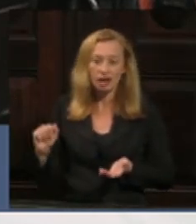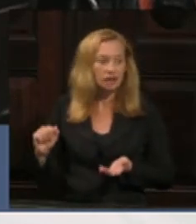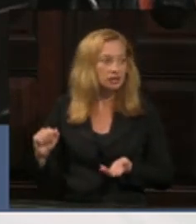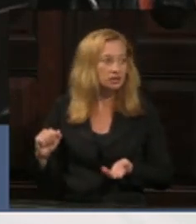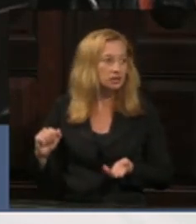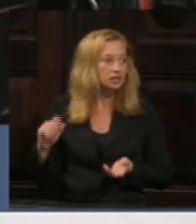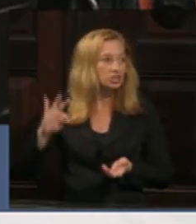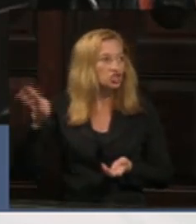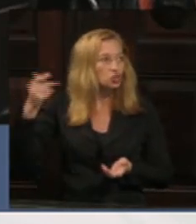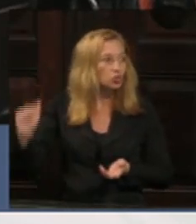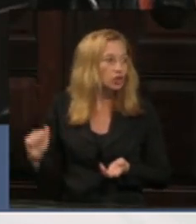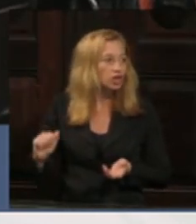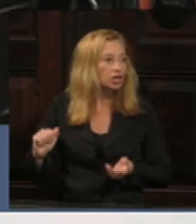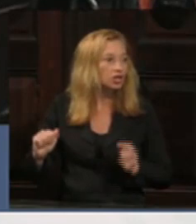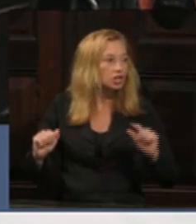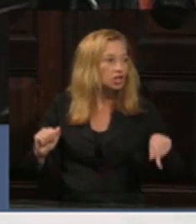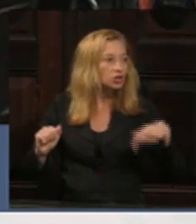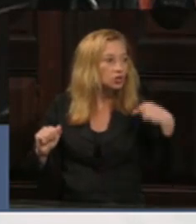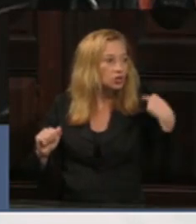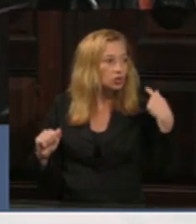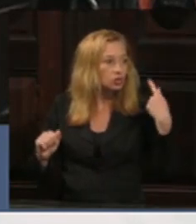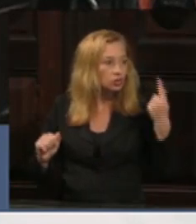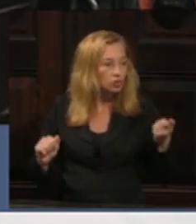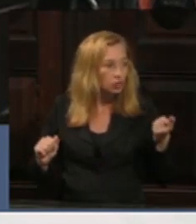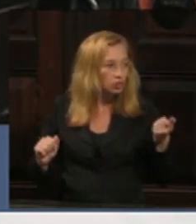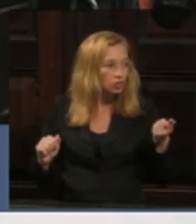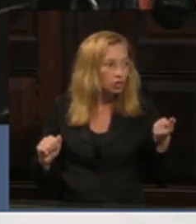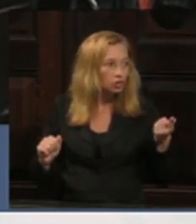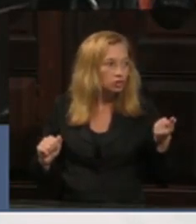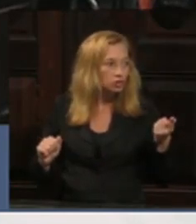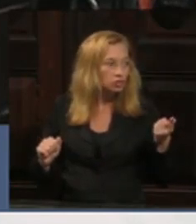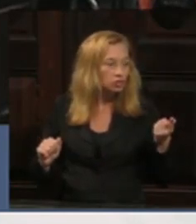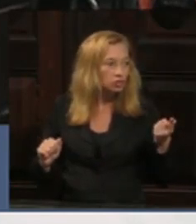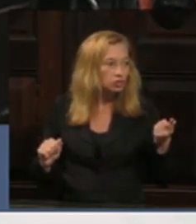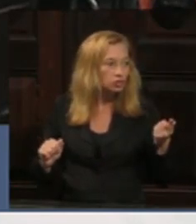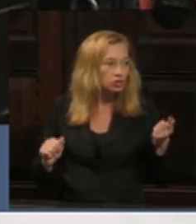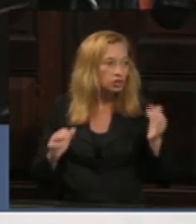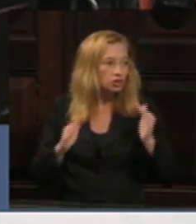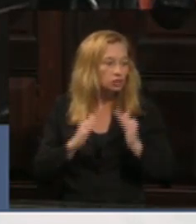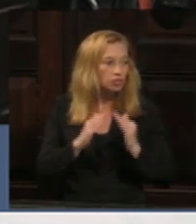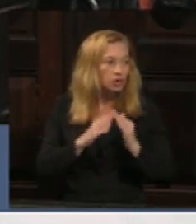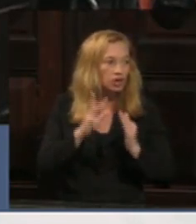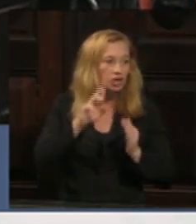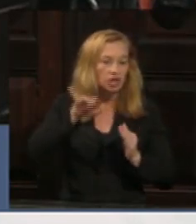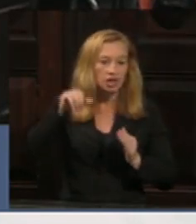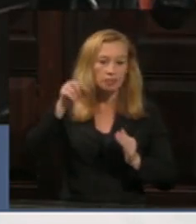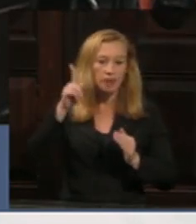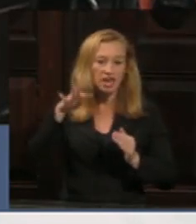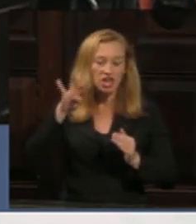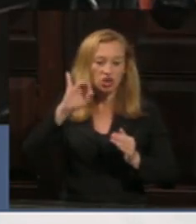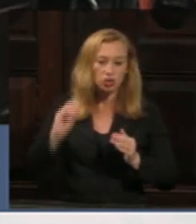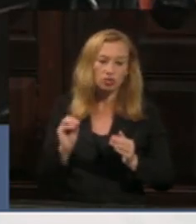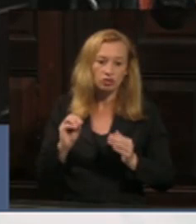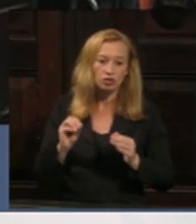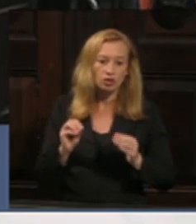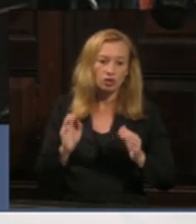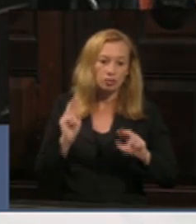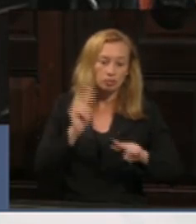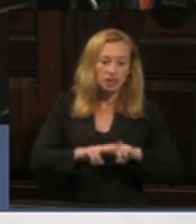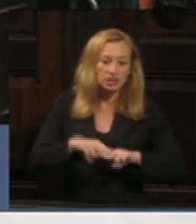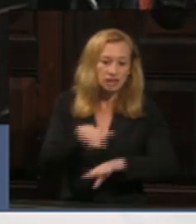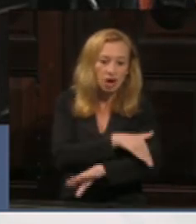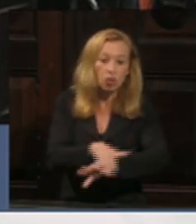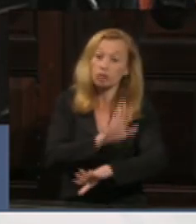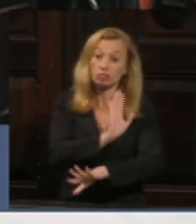e o da Rua Eulina Ribeiro foi preso na rua. Não foi só isso não, não foi só isso